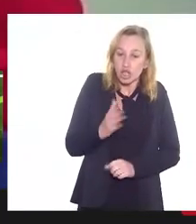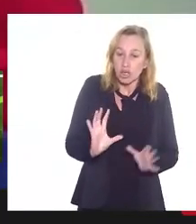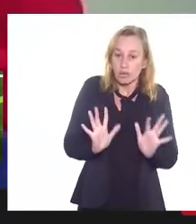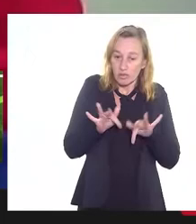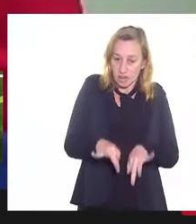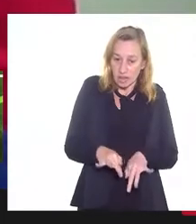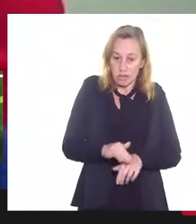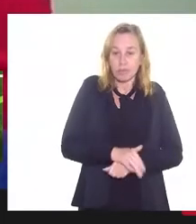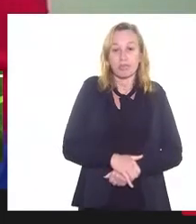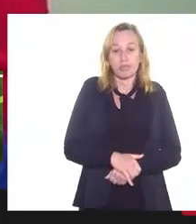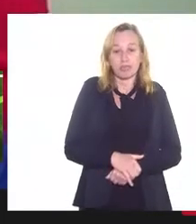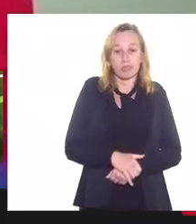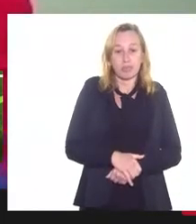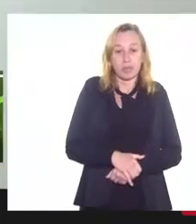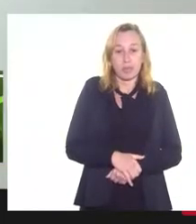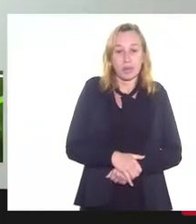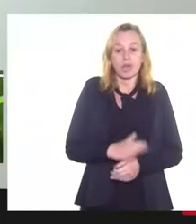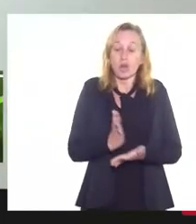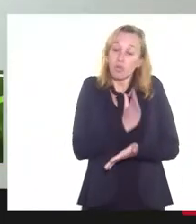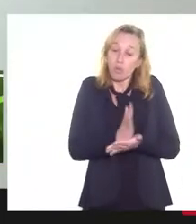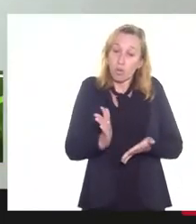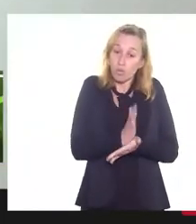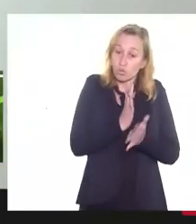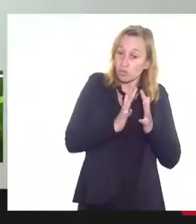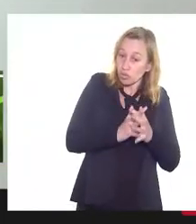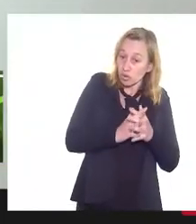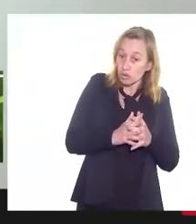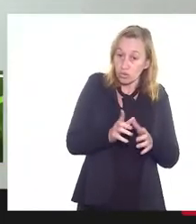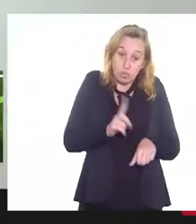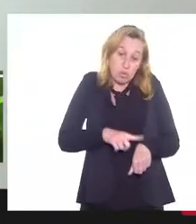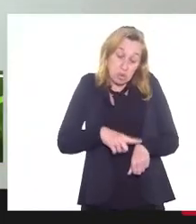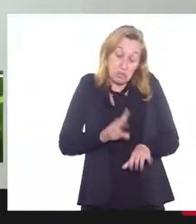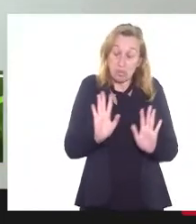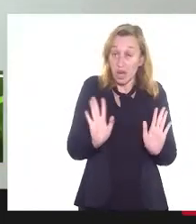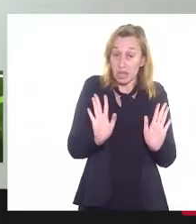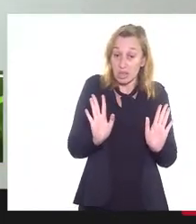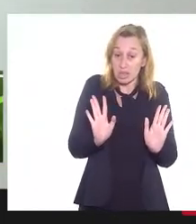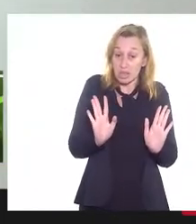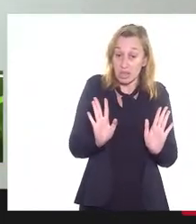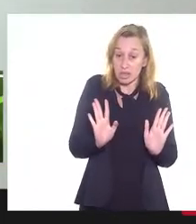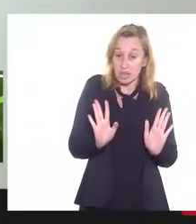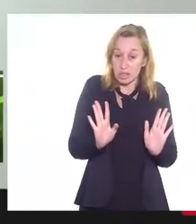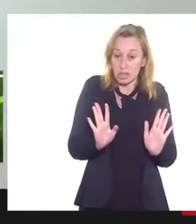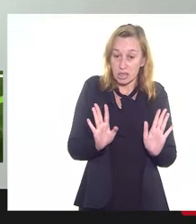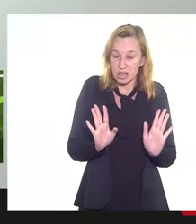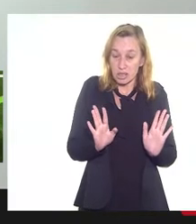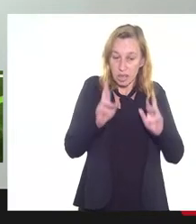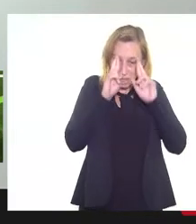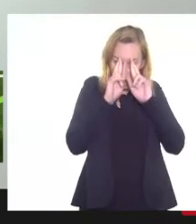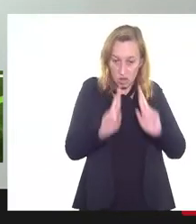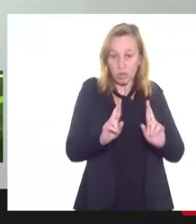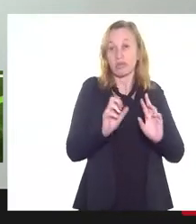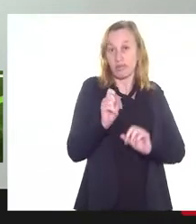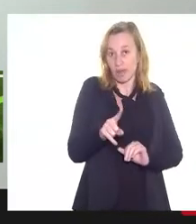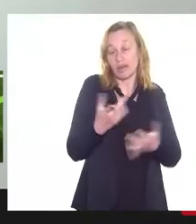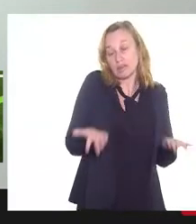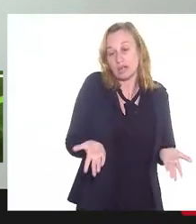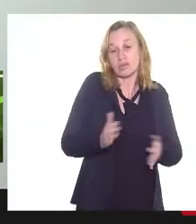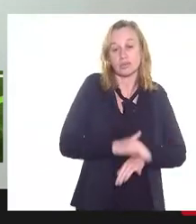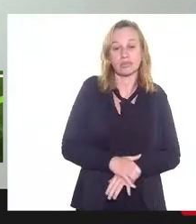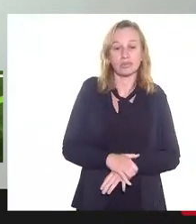concluir, por favor. Vou concluir. Com alguns conflitos no momento, em dados momentos, mas respeitosos. Né? Então,